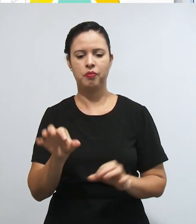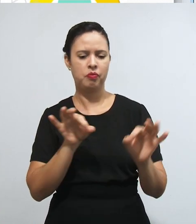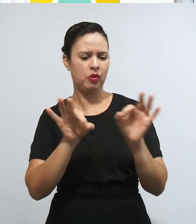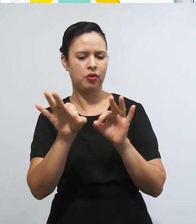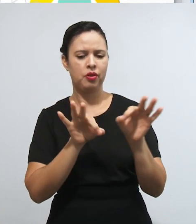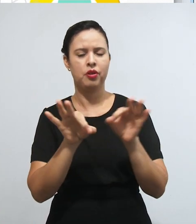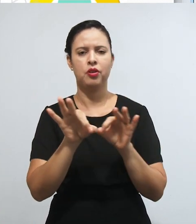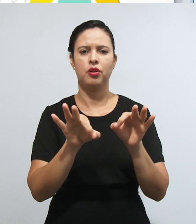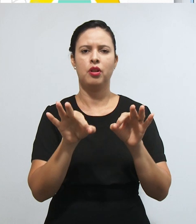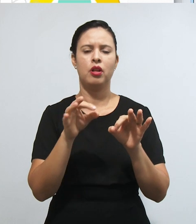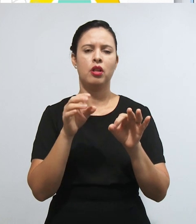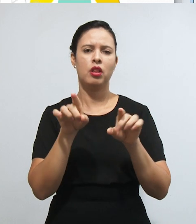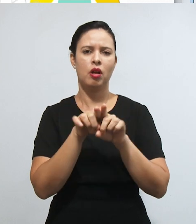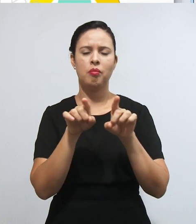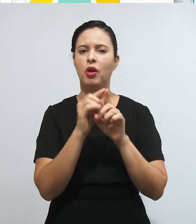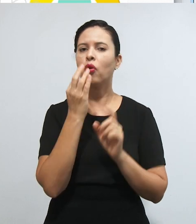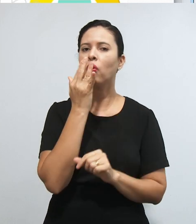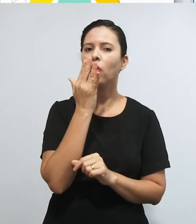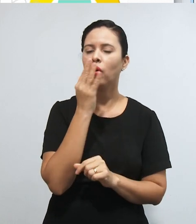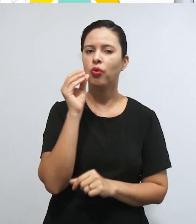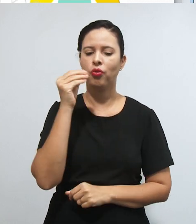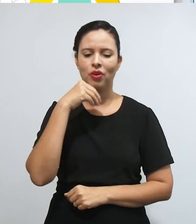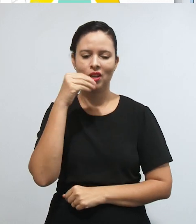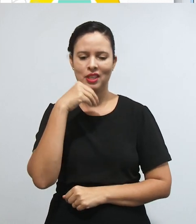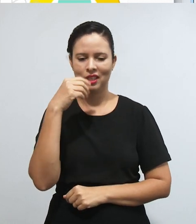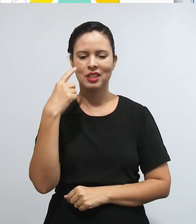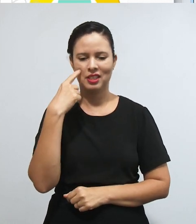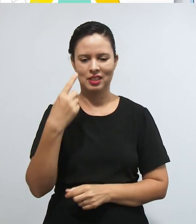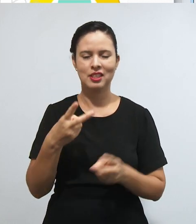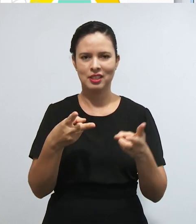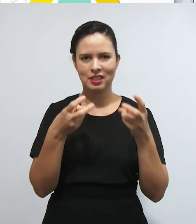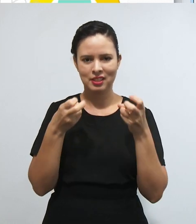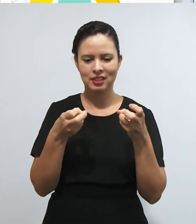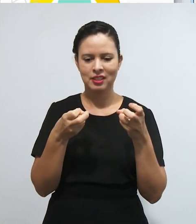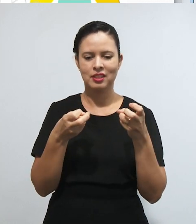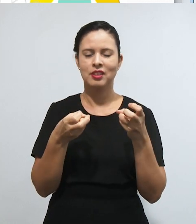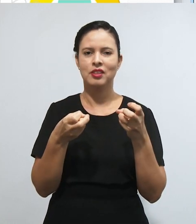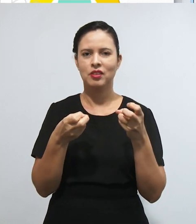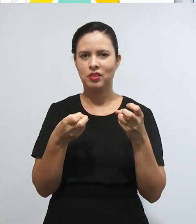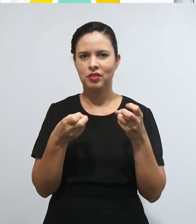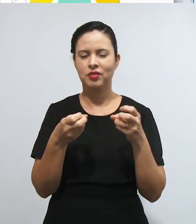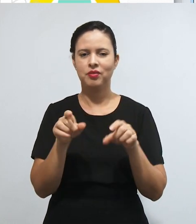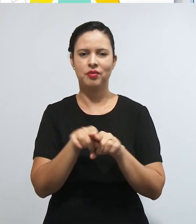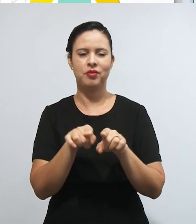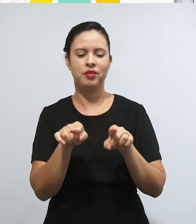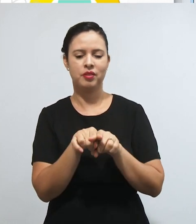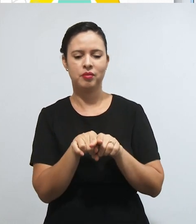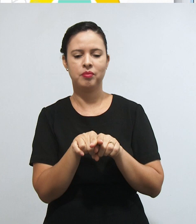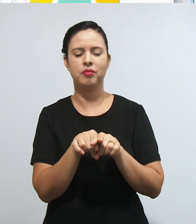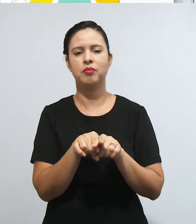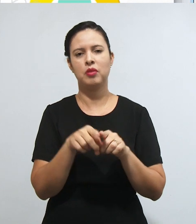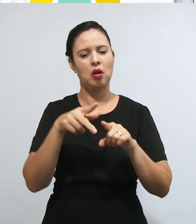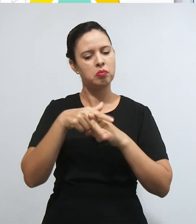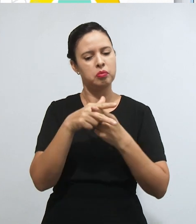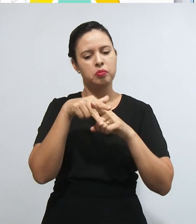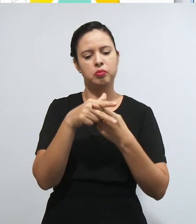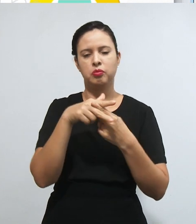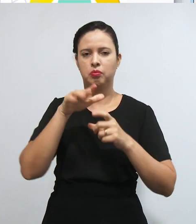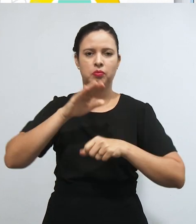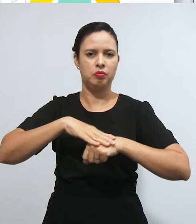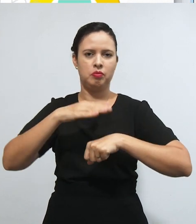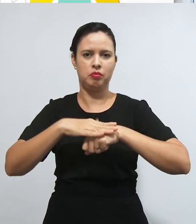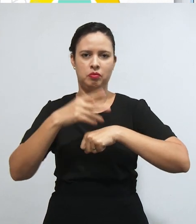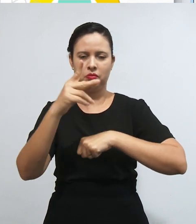personaliza, você aplica um pouco de transparência, né? Não sei se vocês estão vendo aqui que eu coloquei a cor um pouco transparente também. Dá para fazer as configurações que você